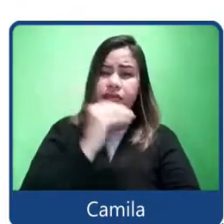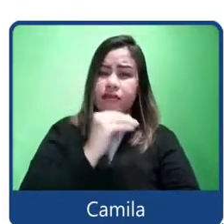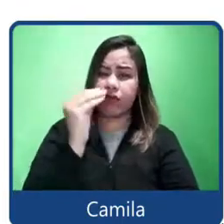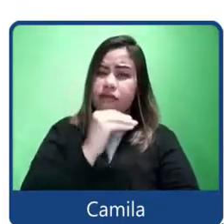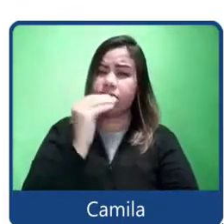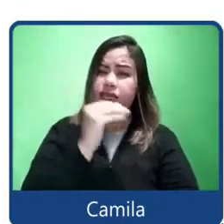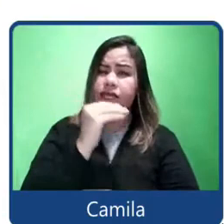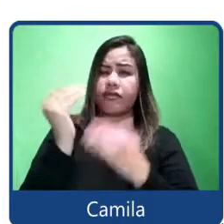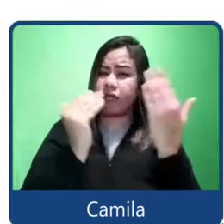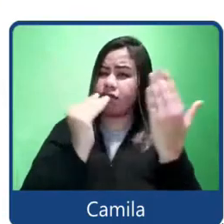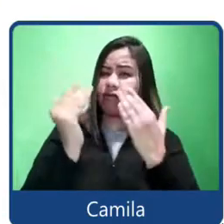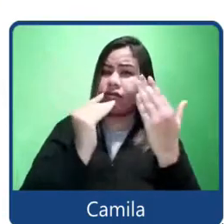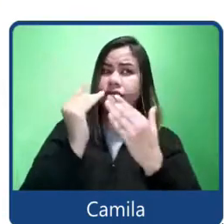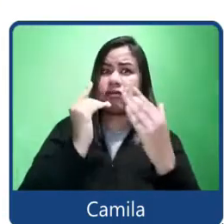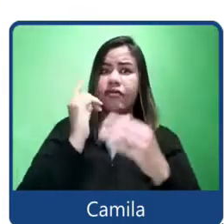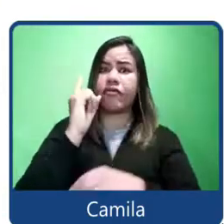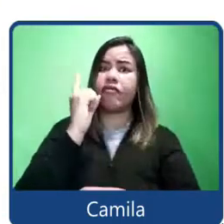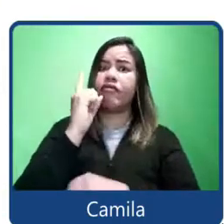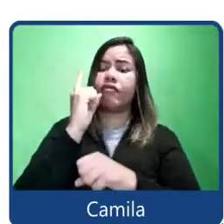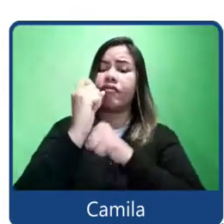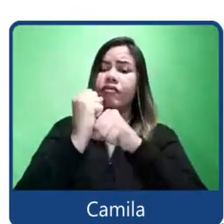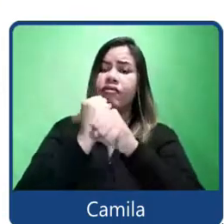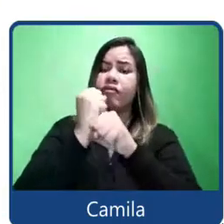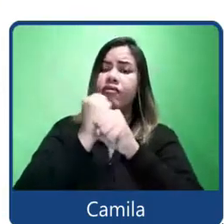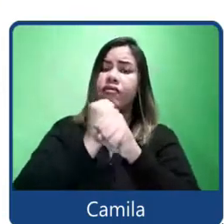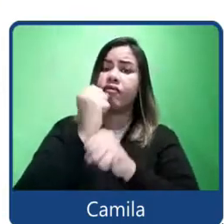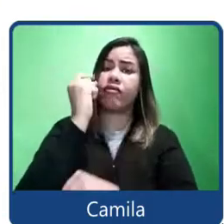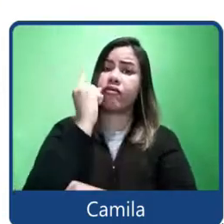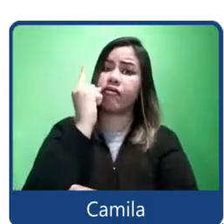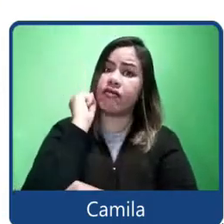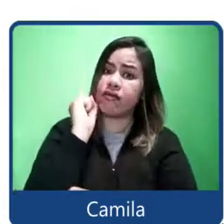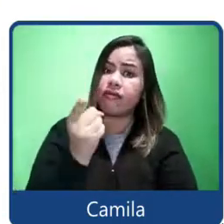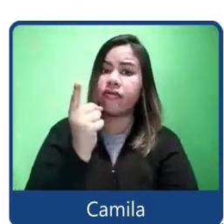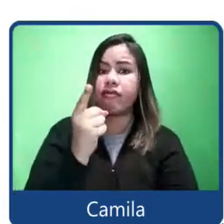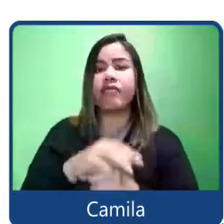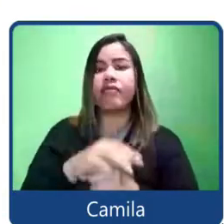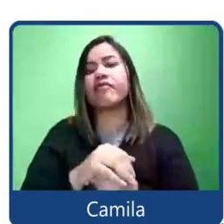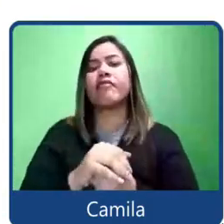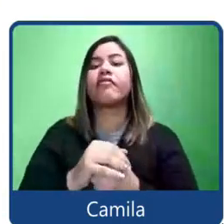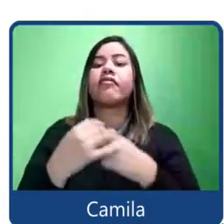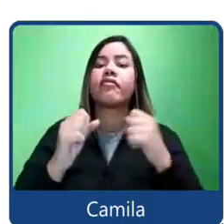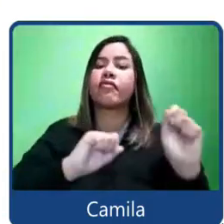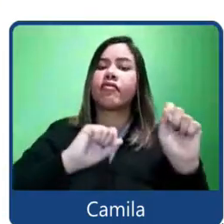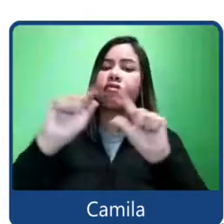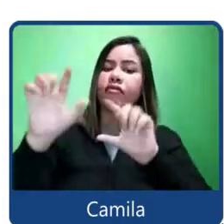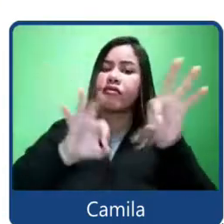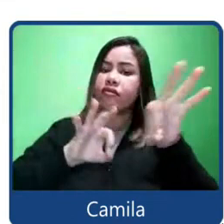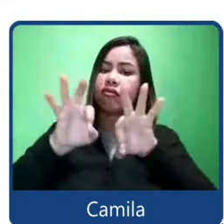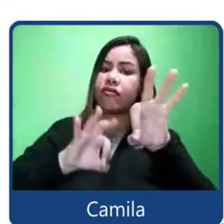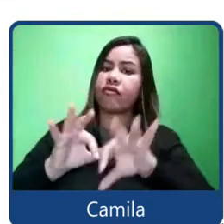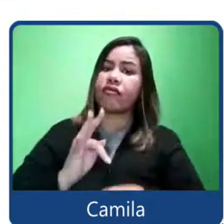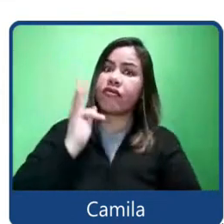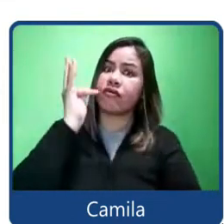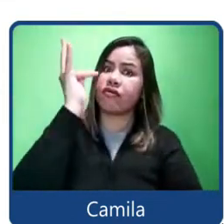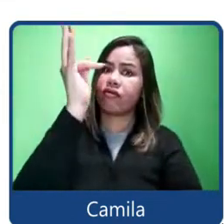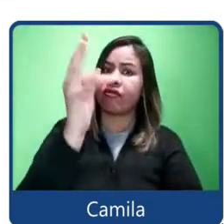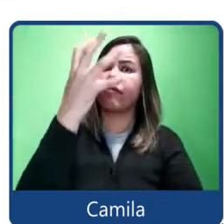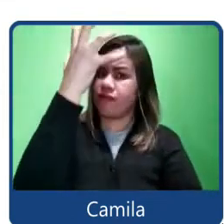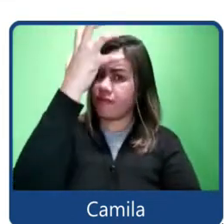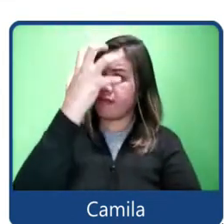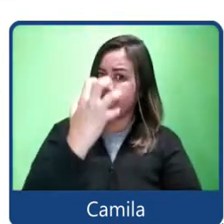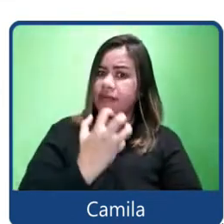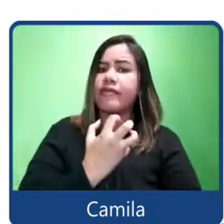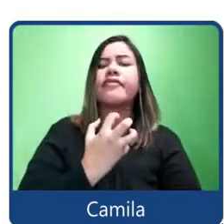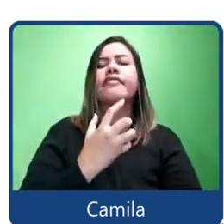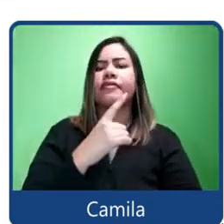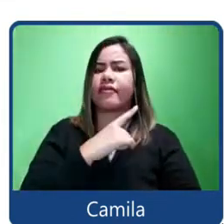inteiro. Com isso, eu quero dizer o seguinte: as projeções climáticas futuras são sérias, têm que